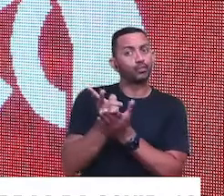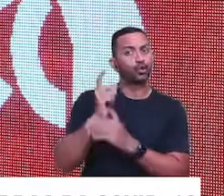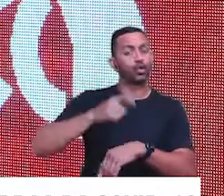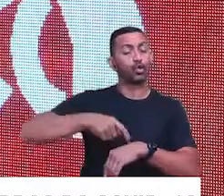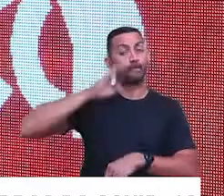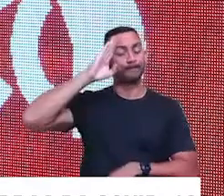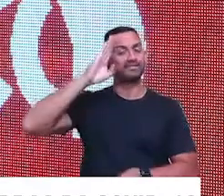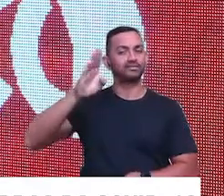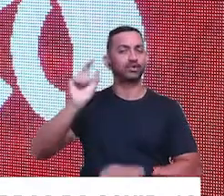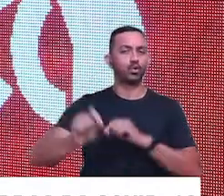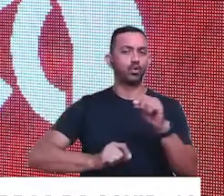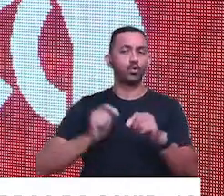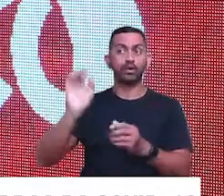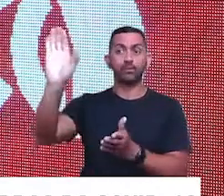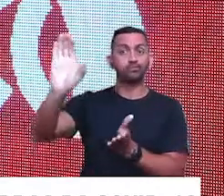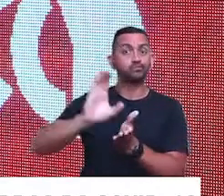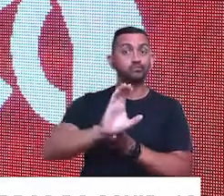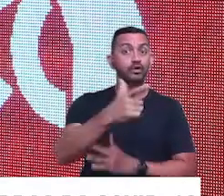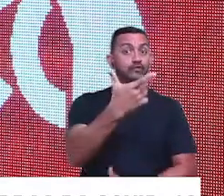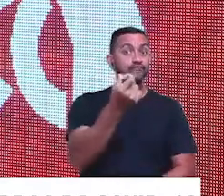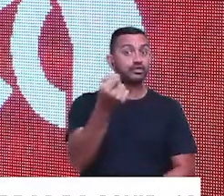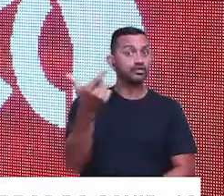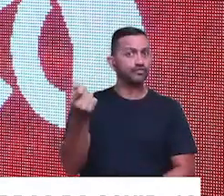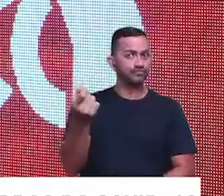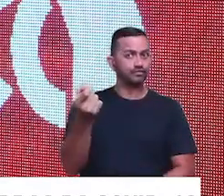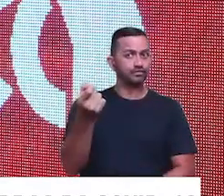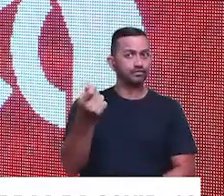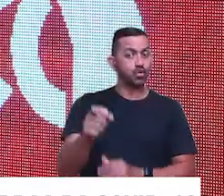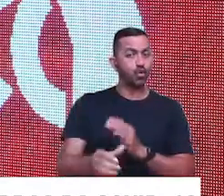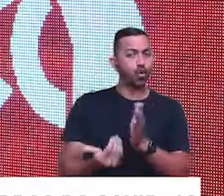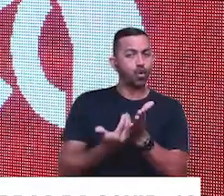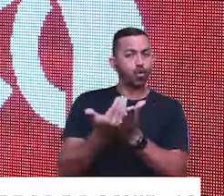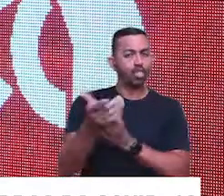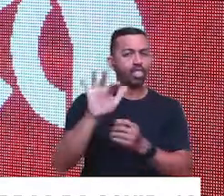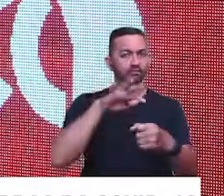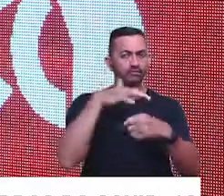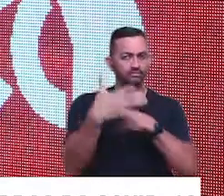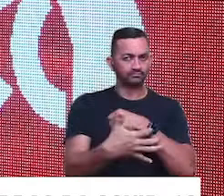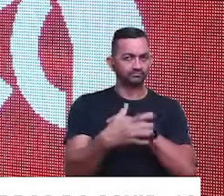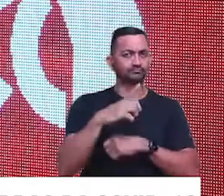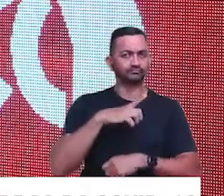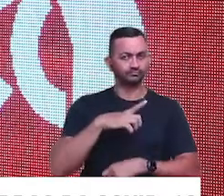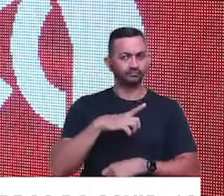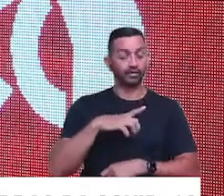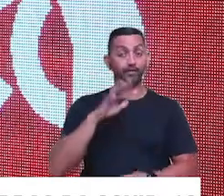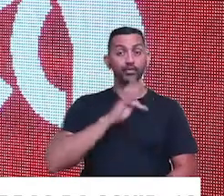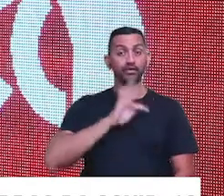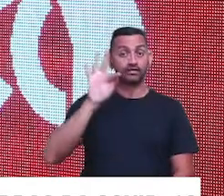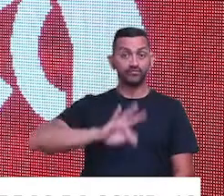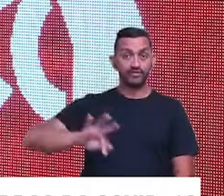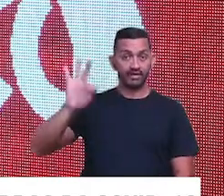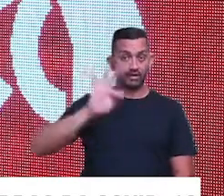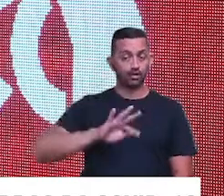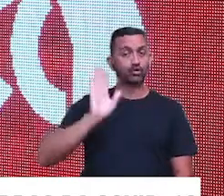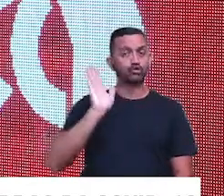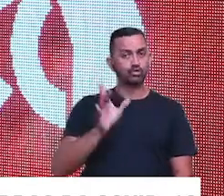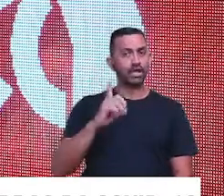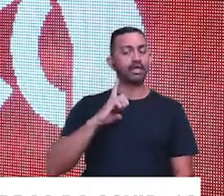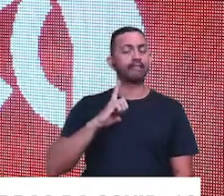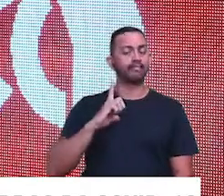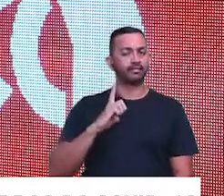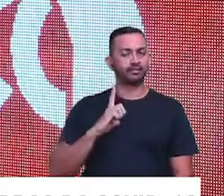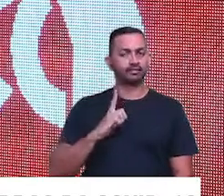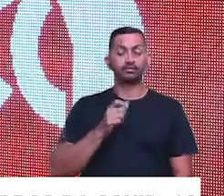permanentes, no momento, principalmente sobre verbas de 2020, do primeiro ano da pandemia. A Polícia Federal, neste